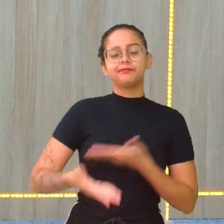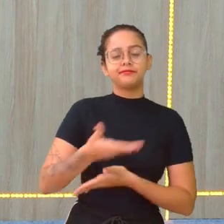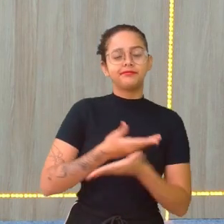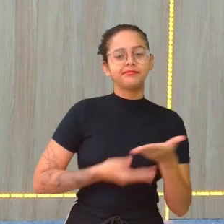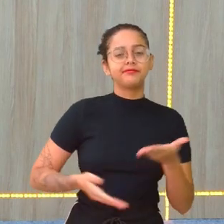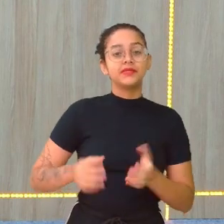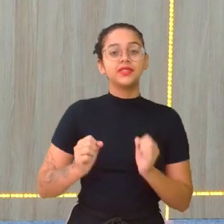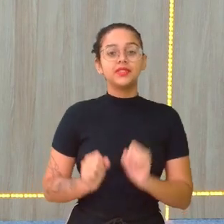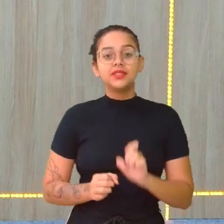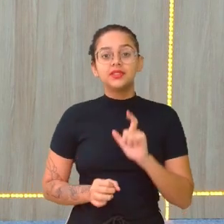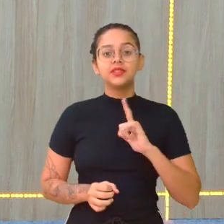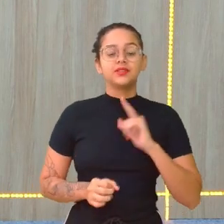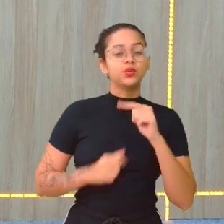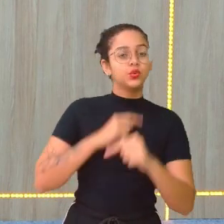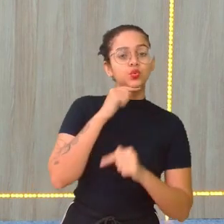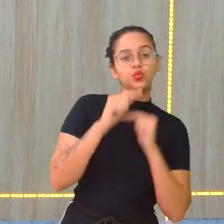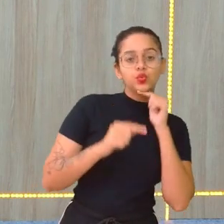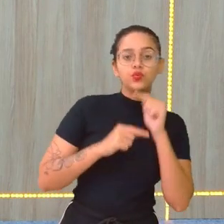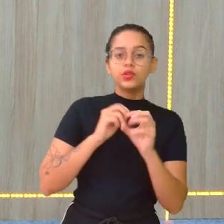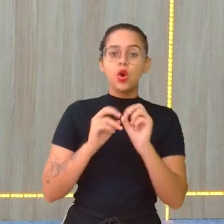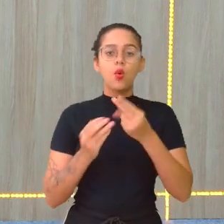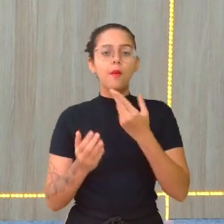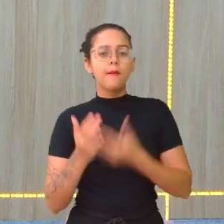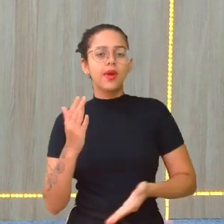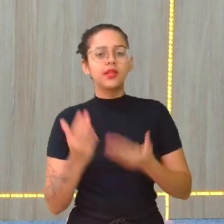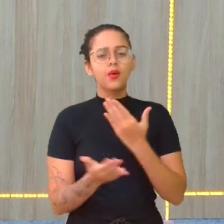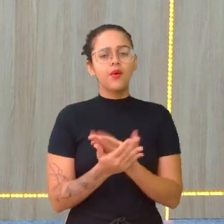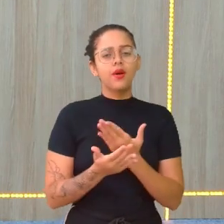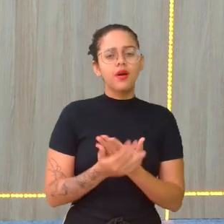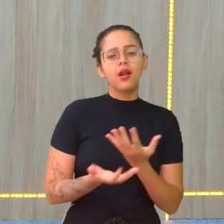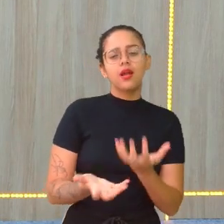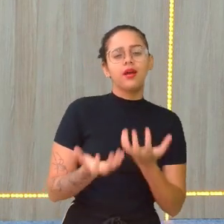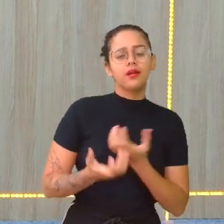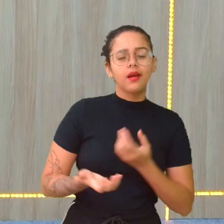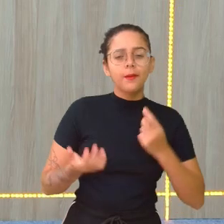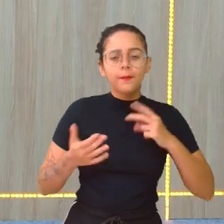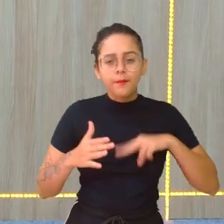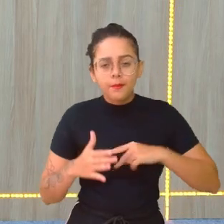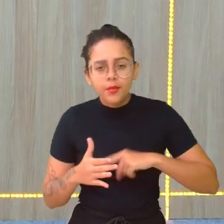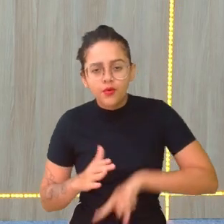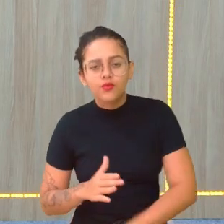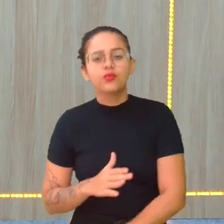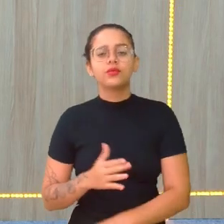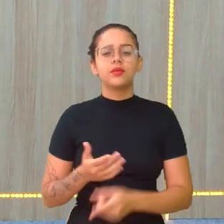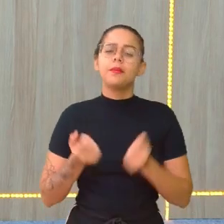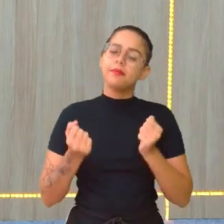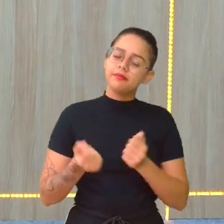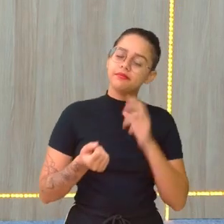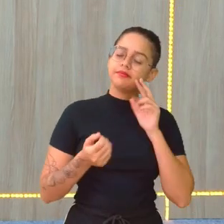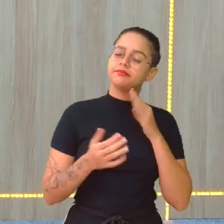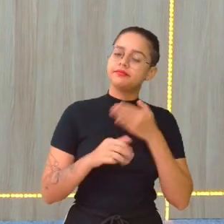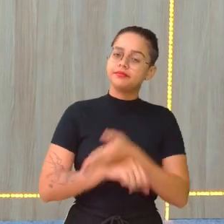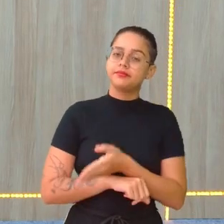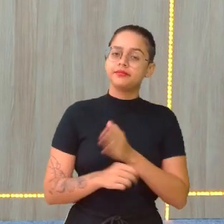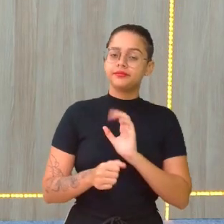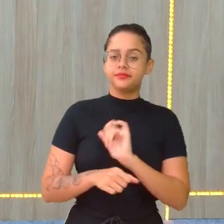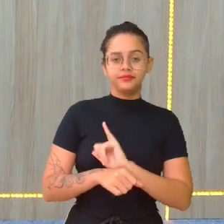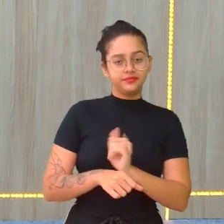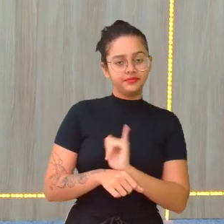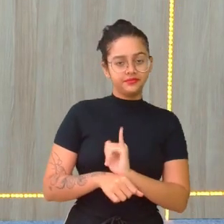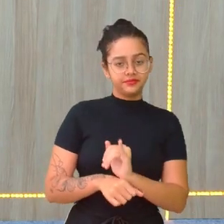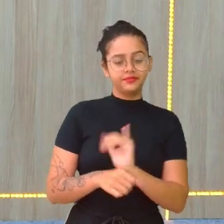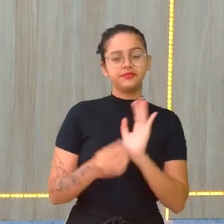se você tiver alguma dúvida, se você perdeu essa aula, se você quiser aprofundar, você entra aqui no YouTube, né? Coloca